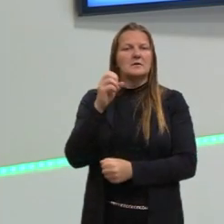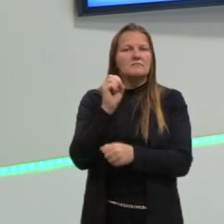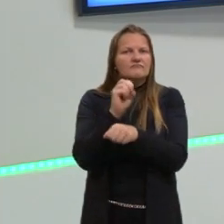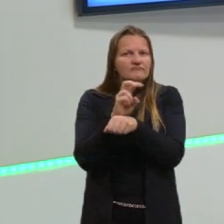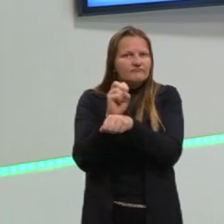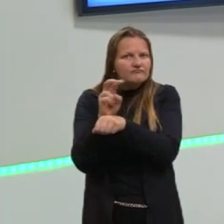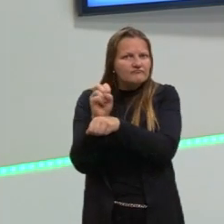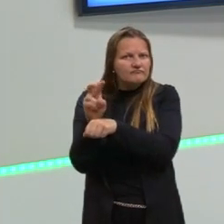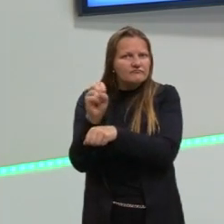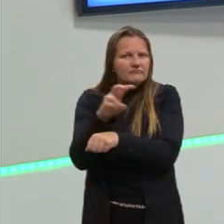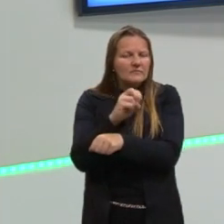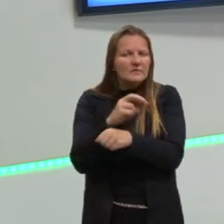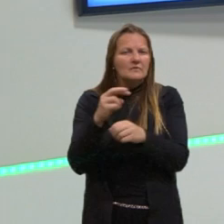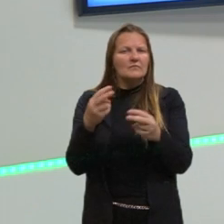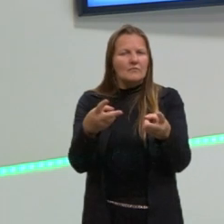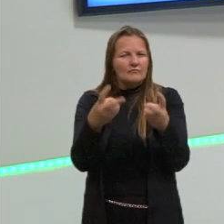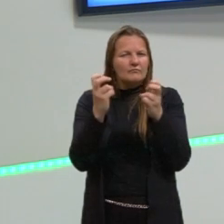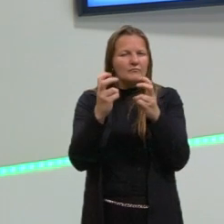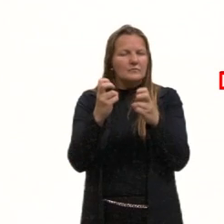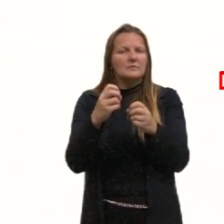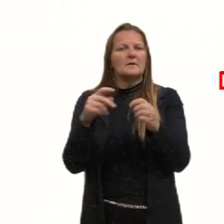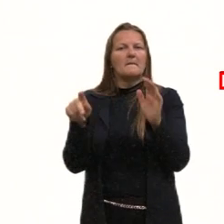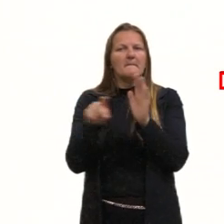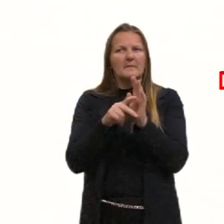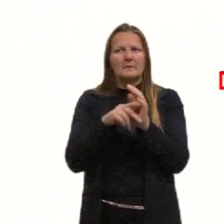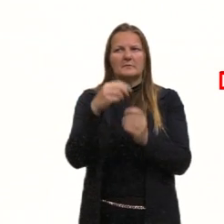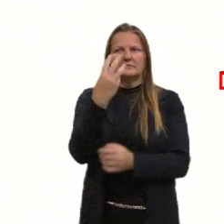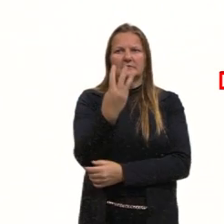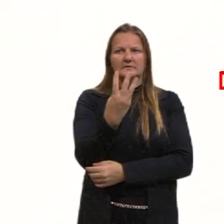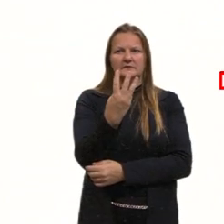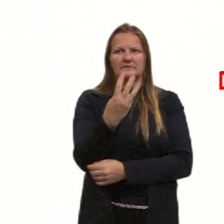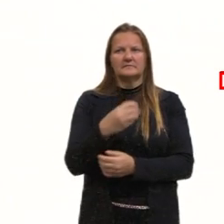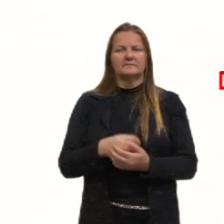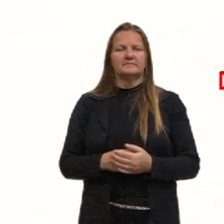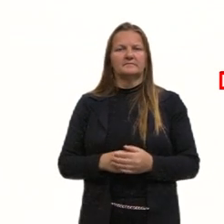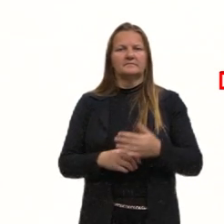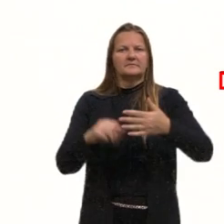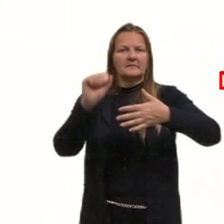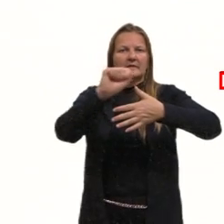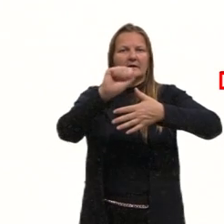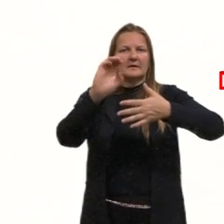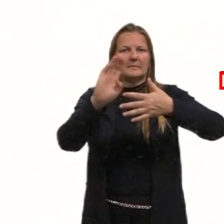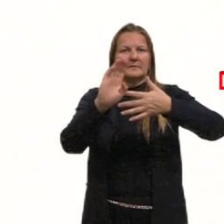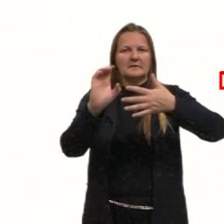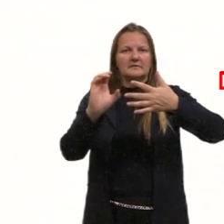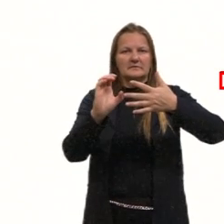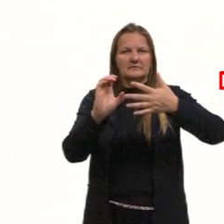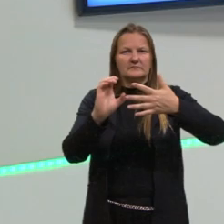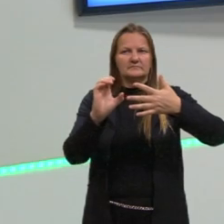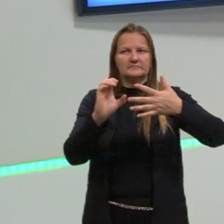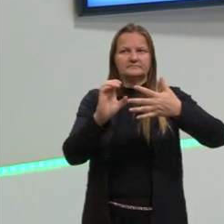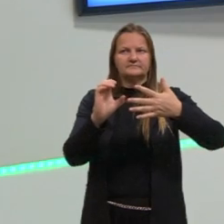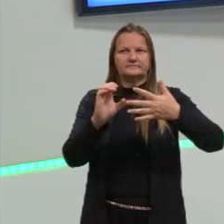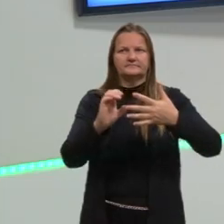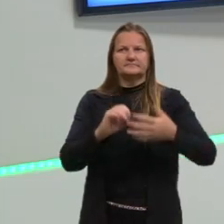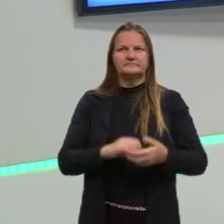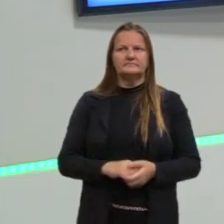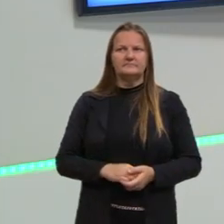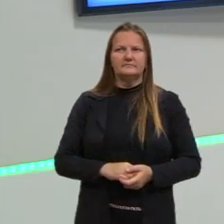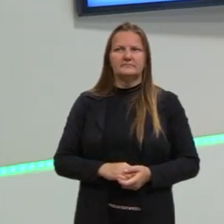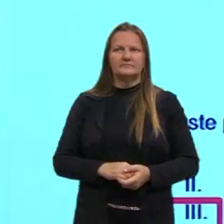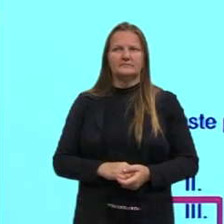identificado nessa reação foi exatamente composto 3 para descarte que eu tenho um s não enxofre